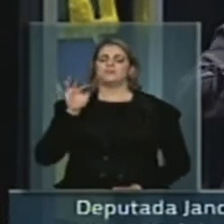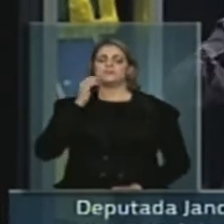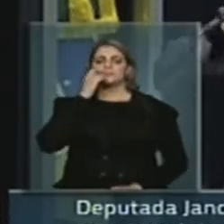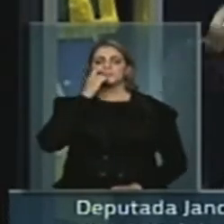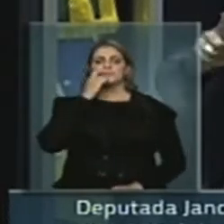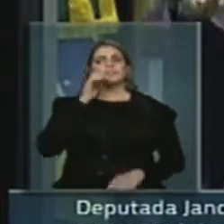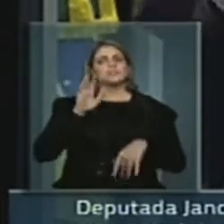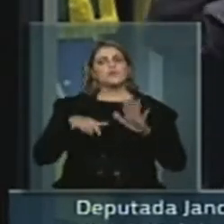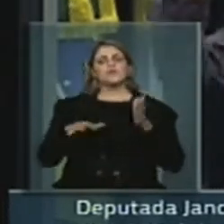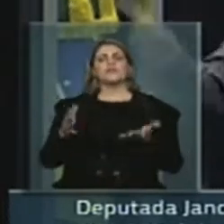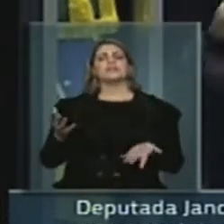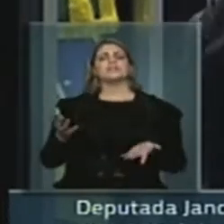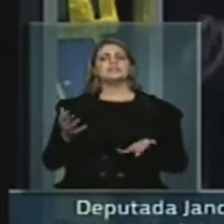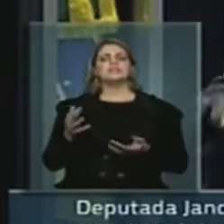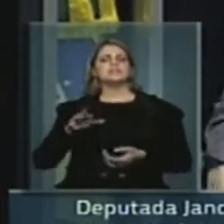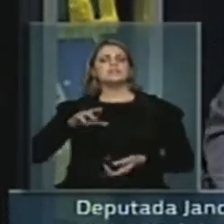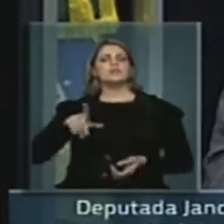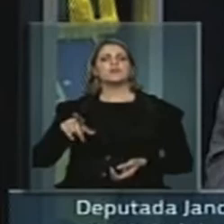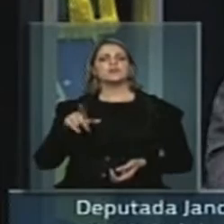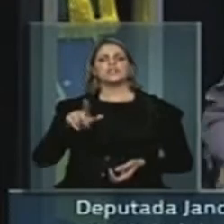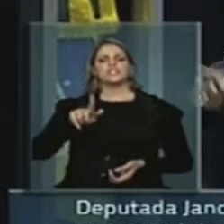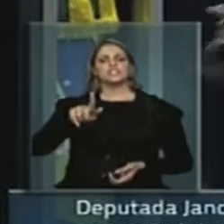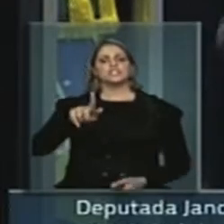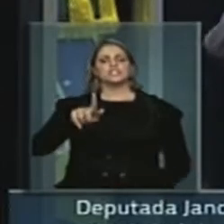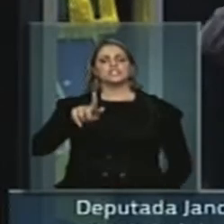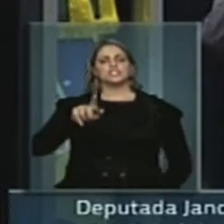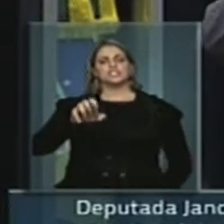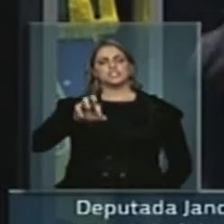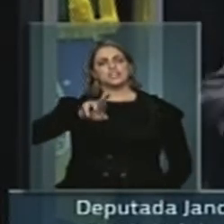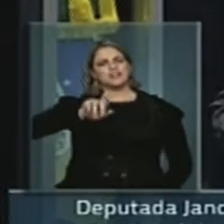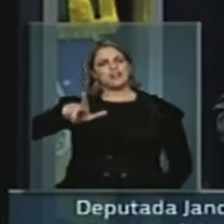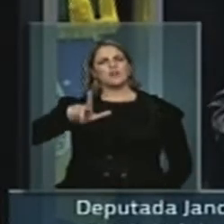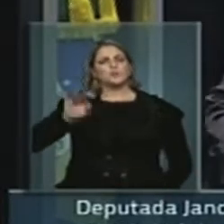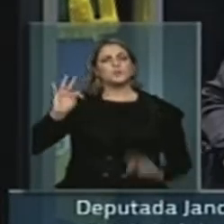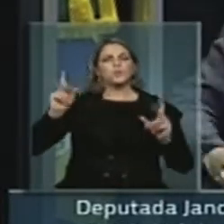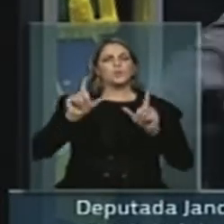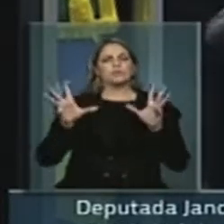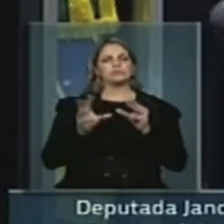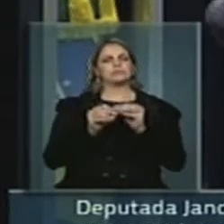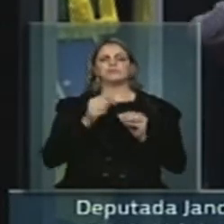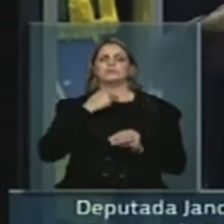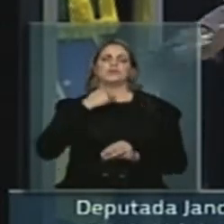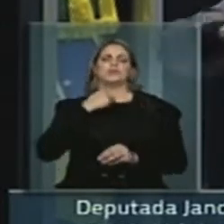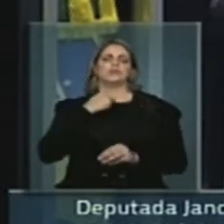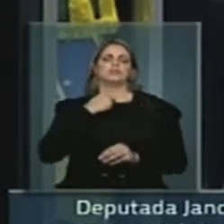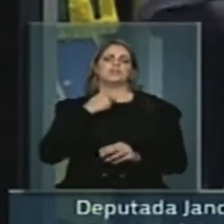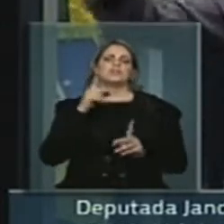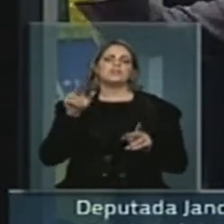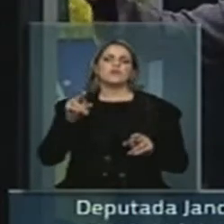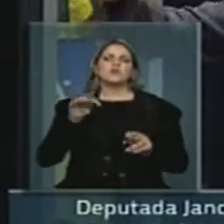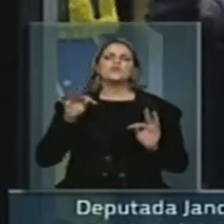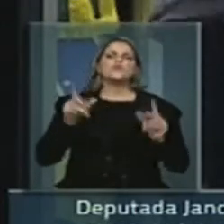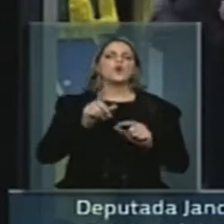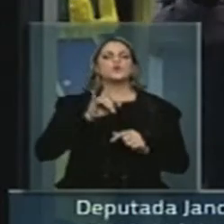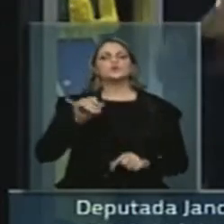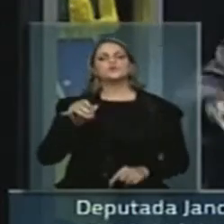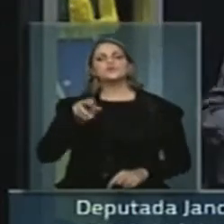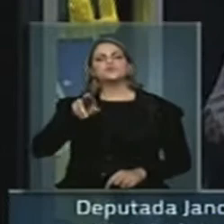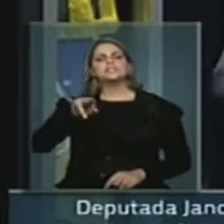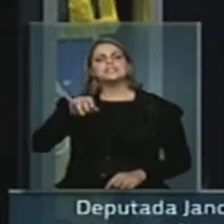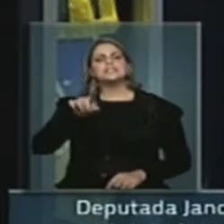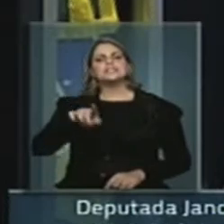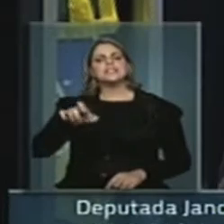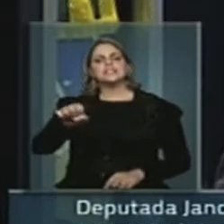talvez não de forma generalizada, porque não podemos generalizar como todos os juízes e todas as polícias